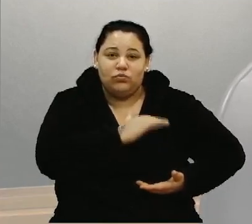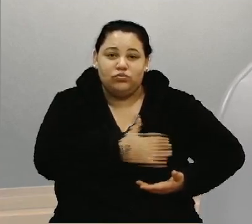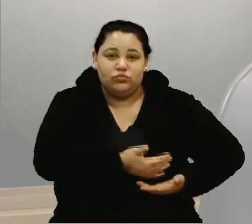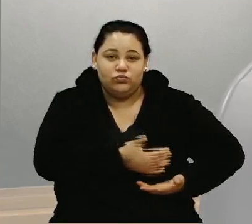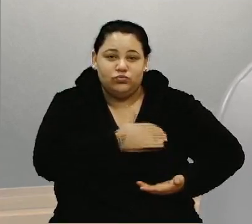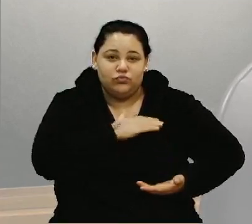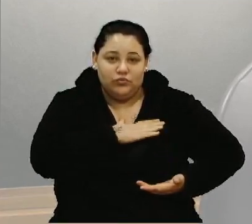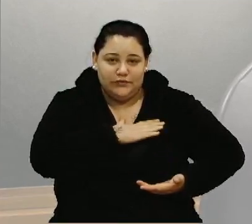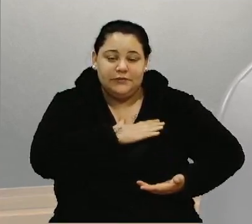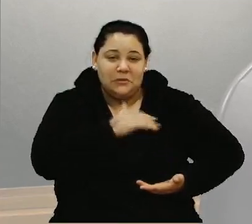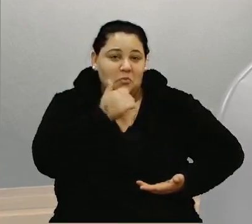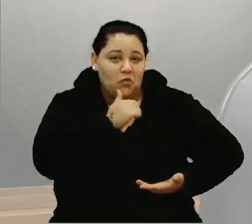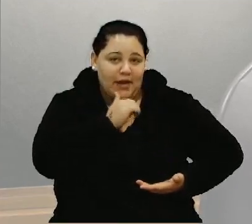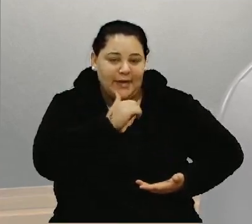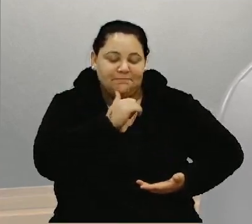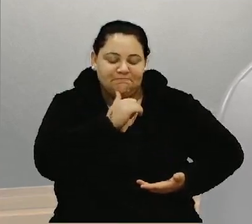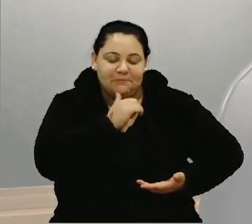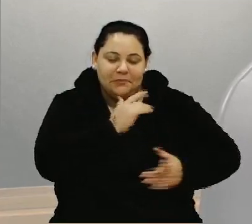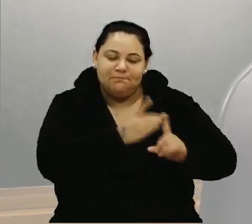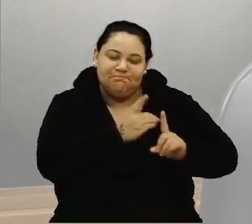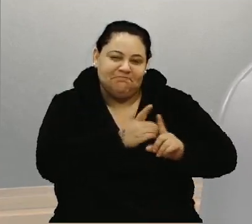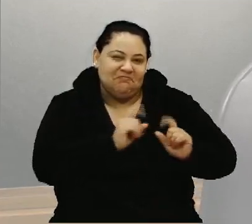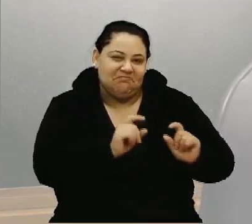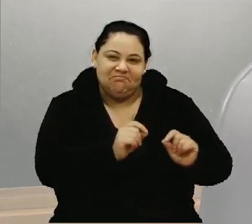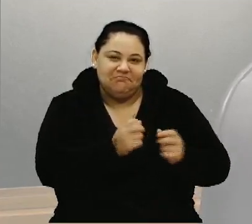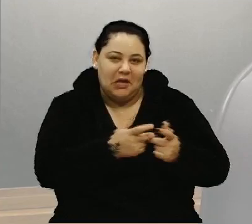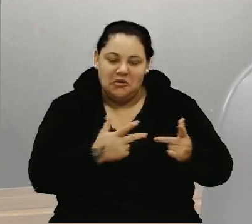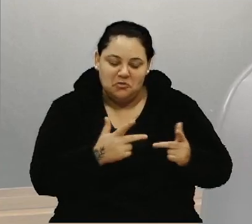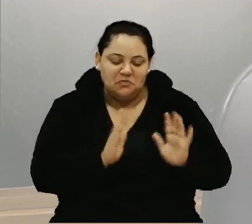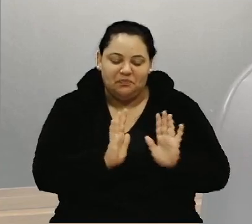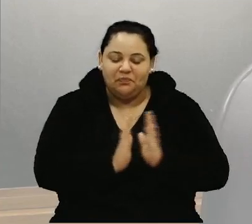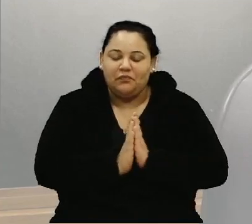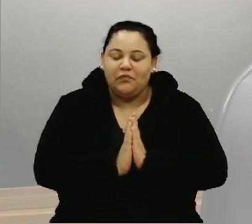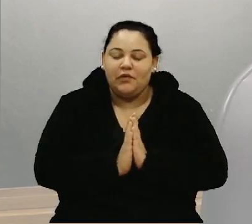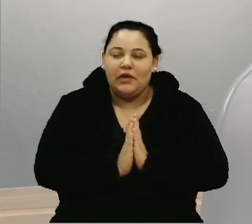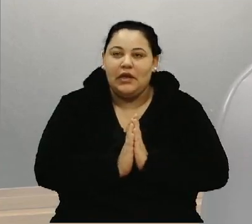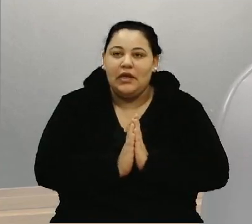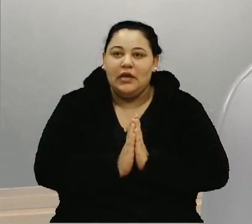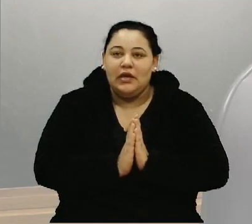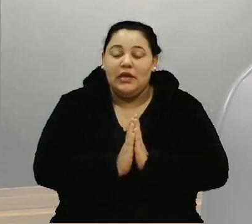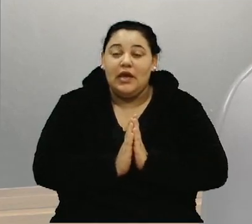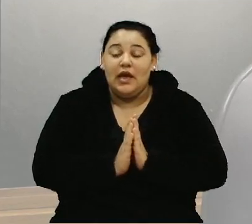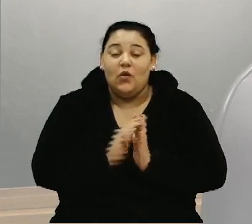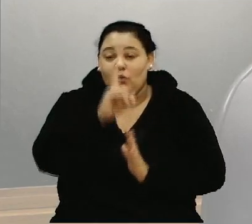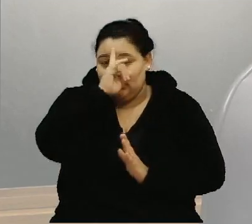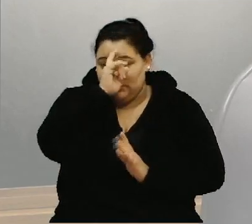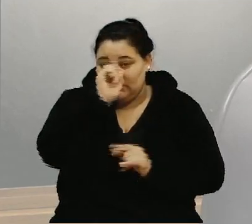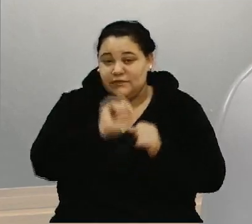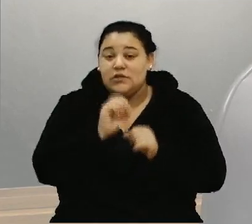que está prestando na área SUS um bom